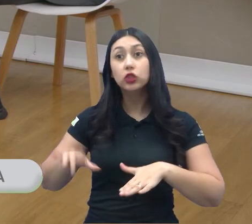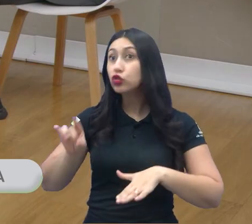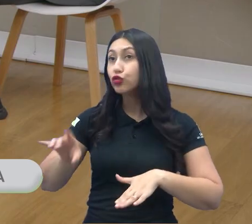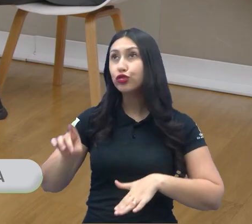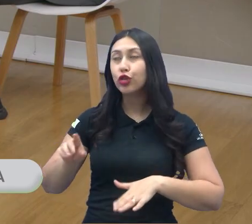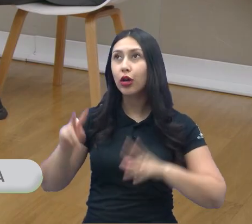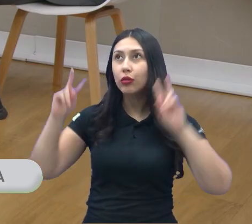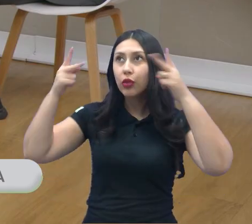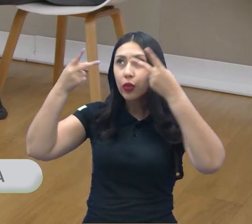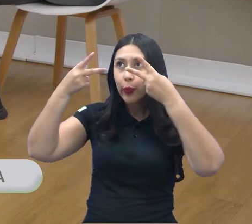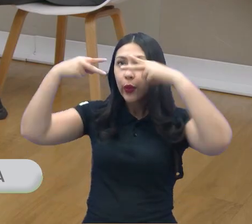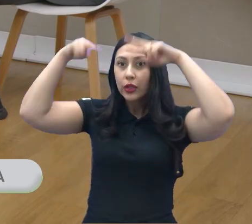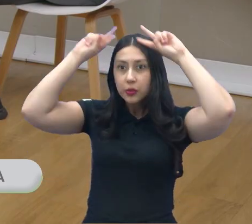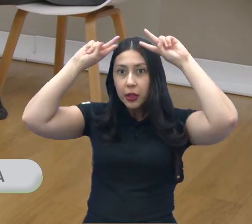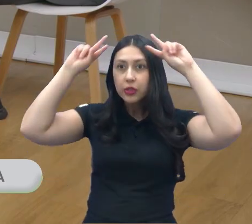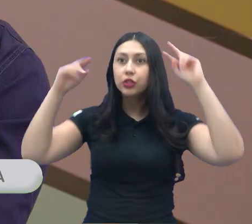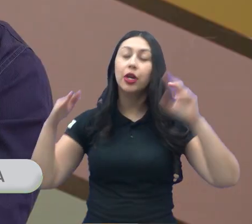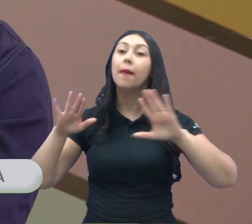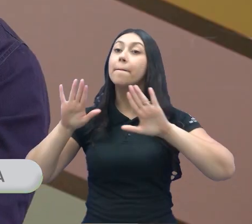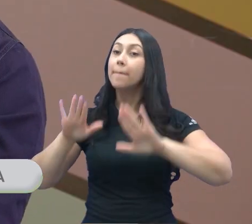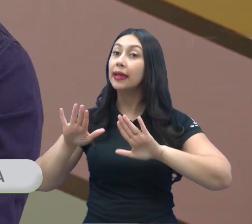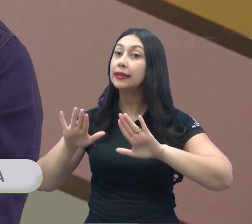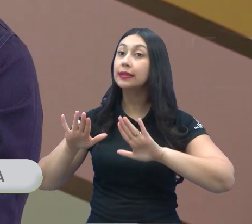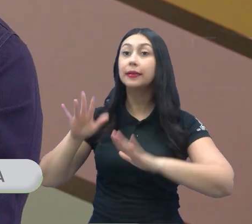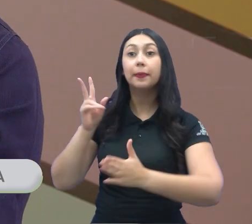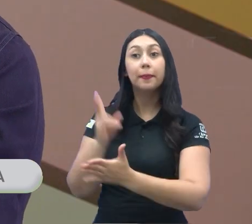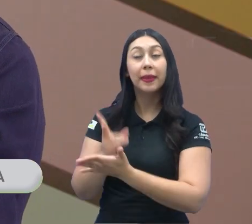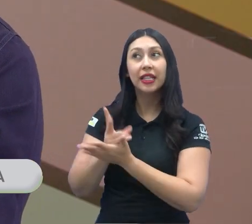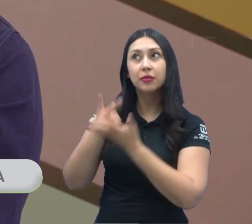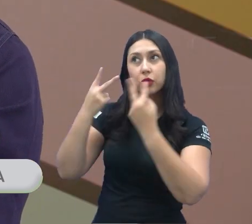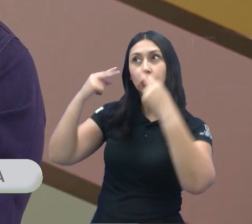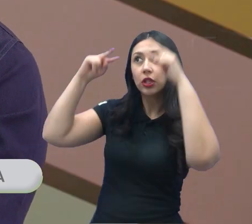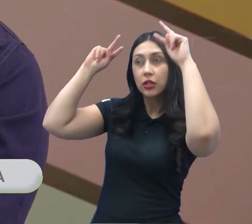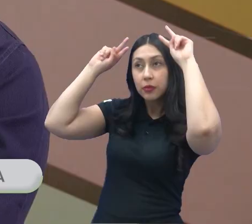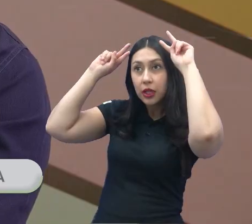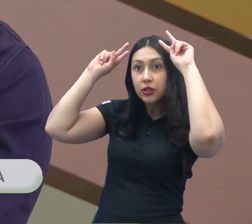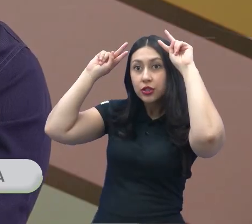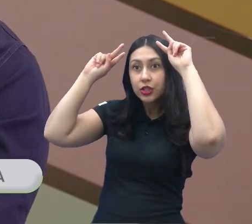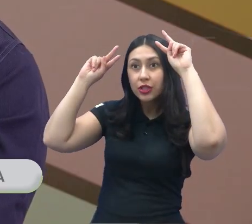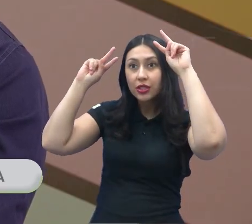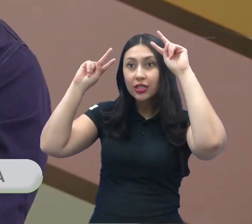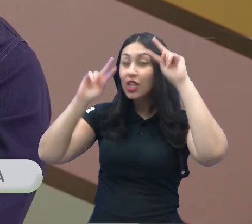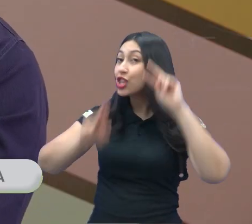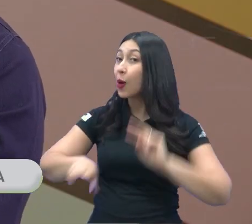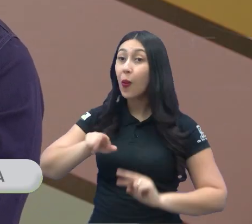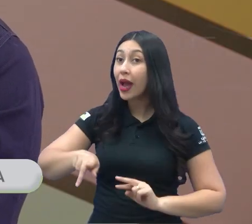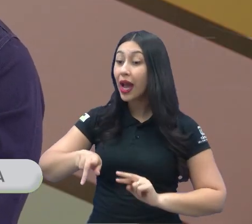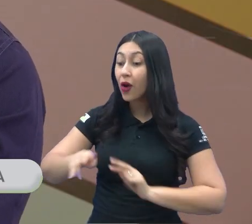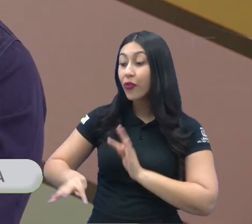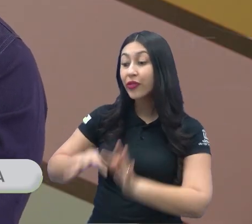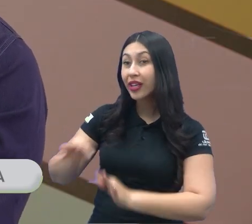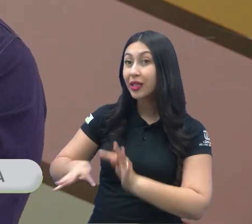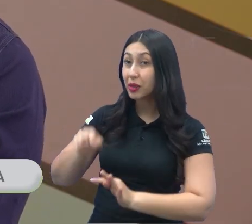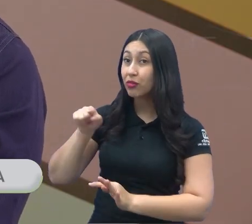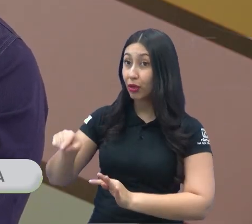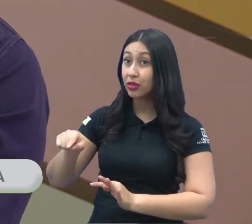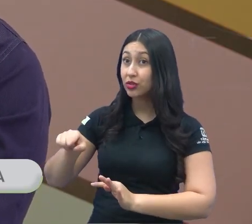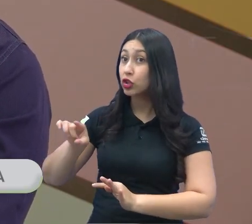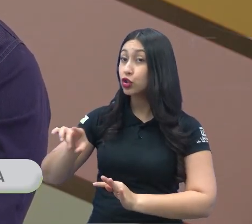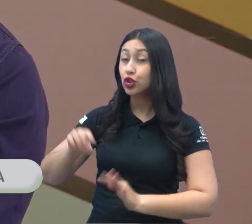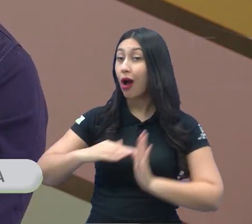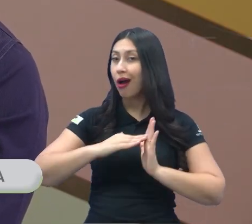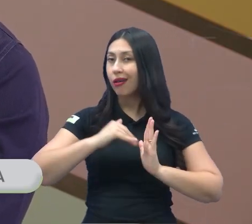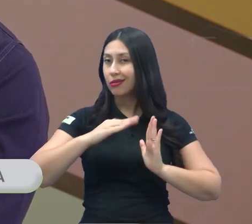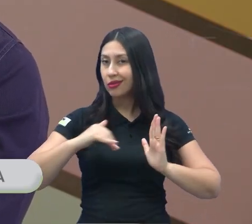tratamento principal vai ser o em casa, até porque o transplante, ele na realidade, ele não é um tratamento, ele é um procedimento estético. Então, às